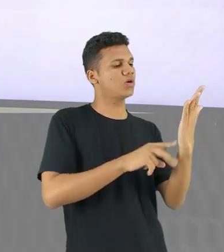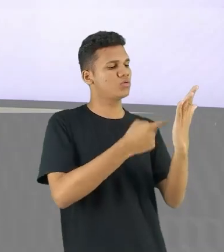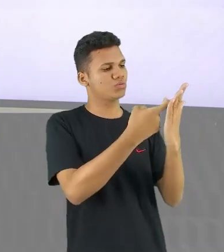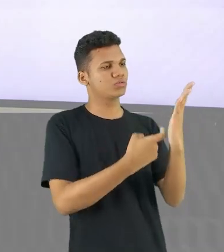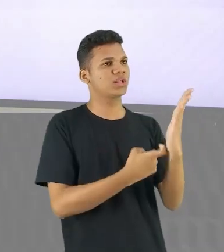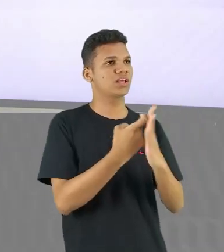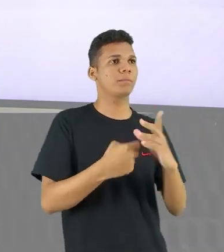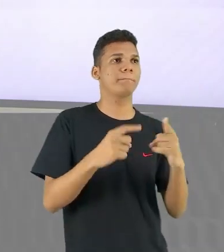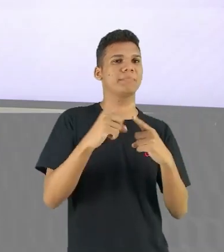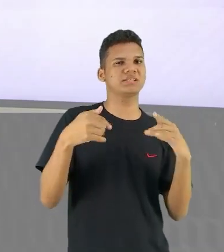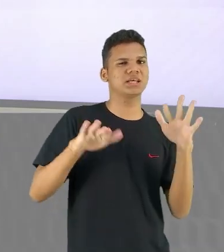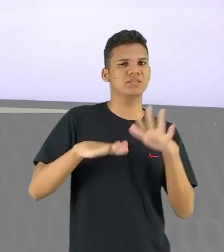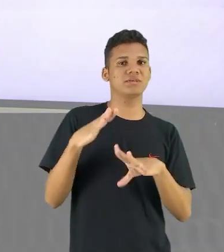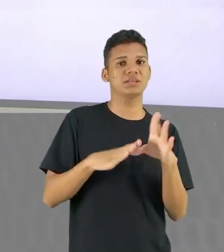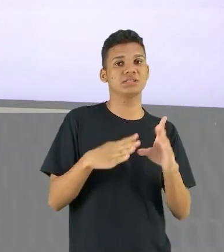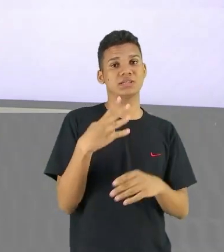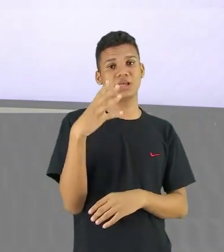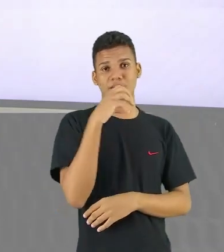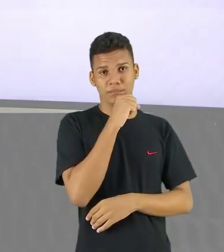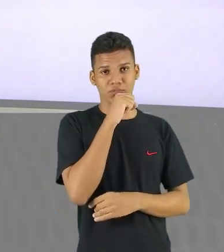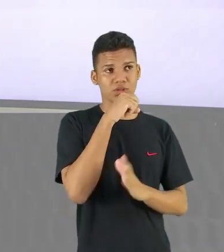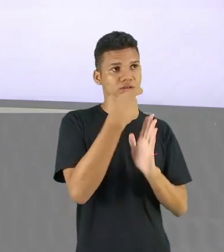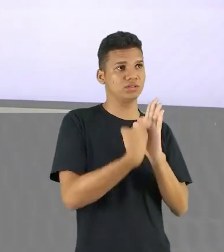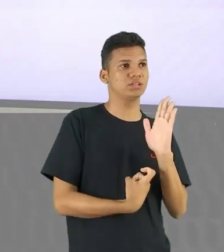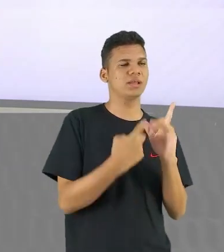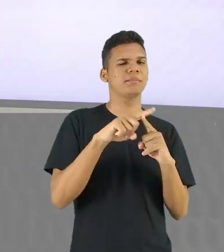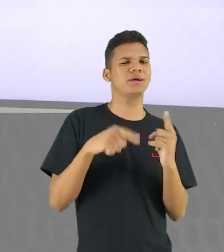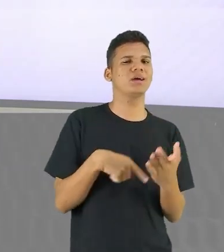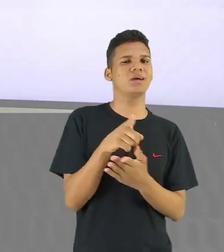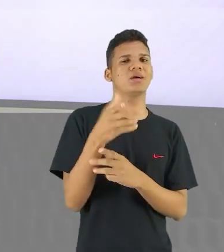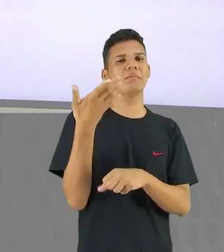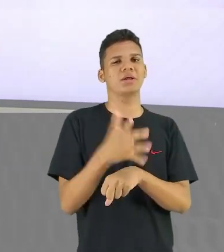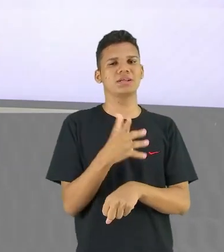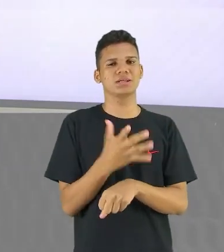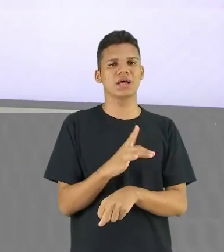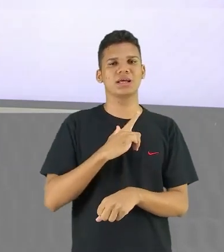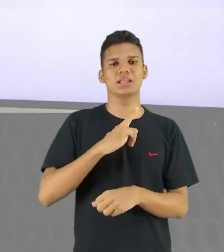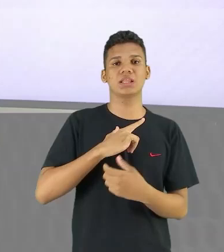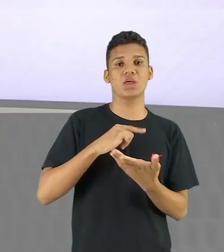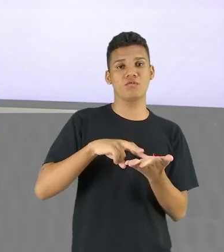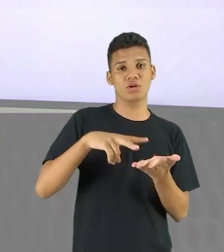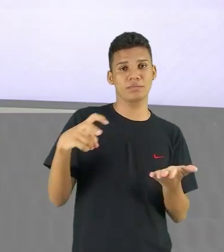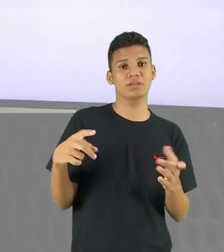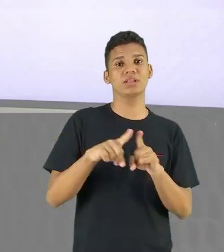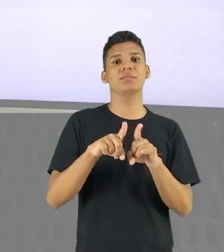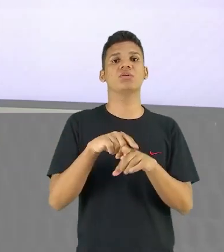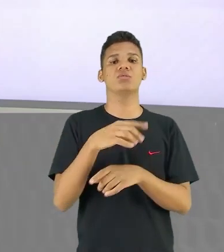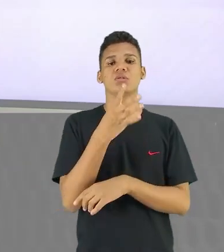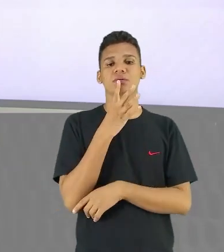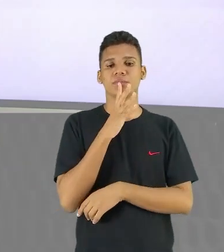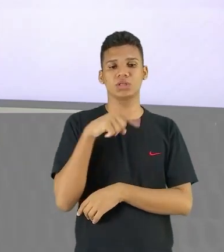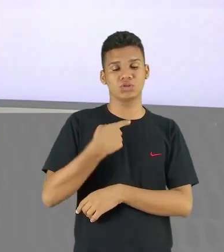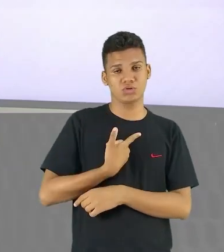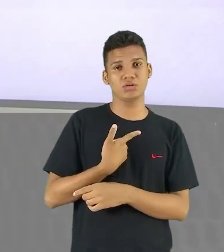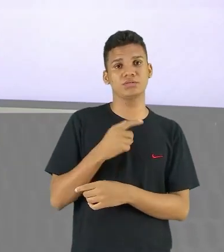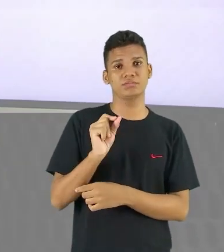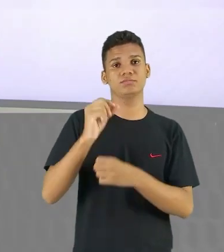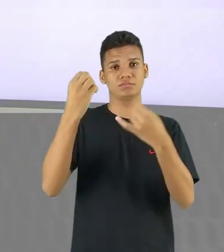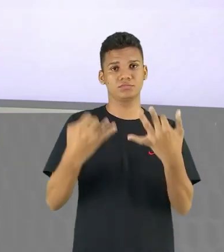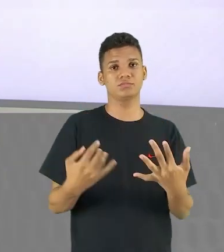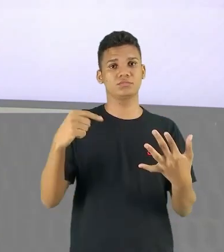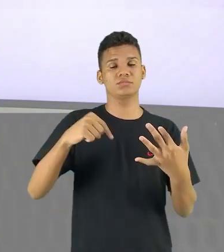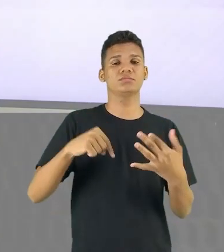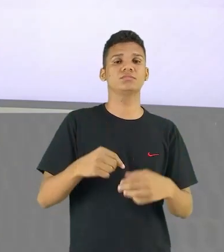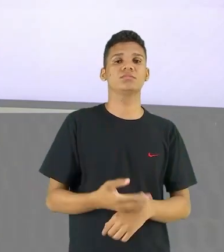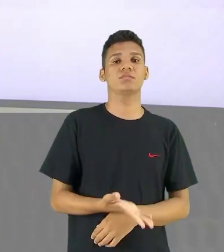passo bem rapidinho por eles, bom? Uma forma de você praticar o seu vocabulário e os conhecimentos que a gente vem tratando aqui.